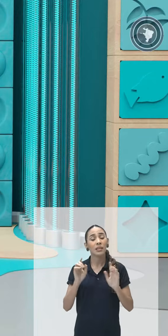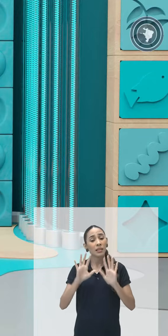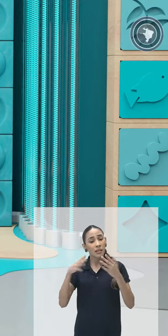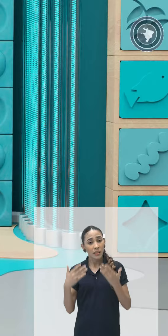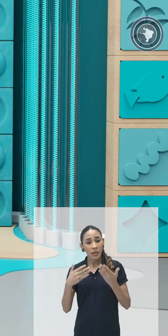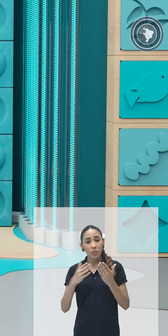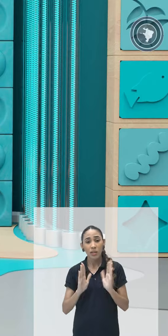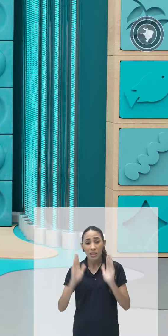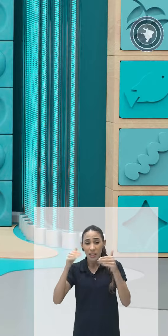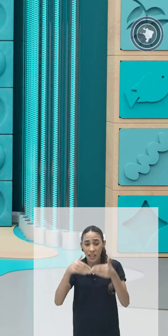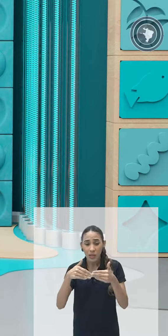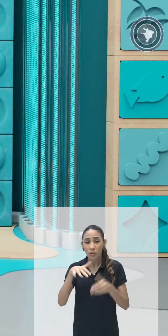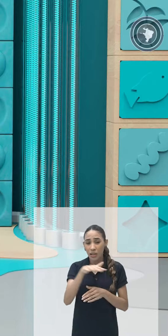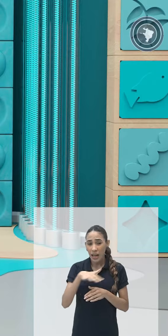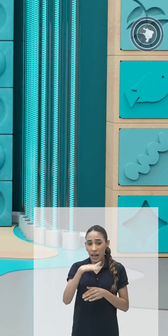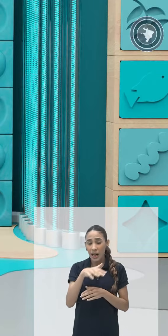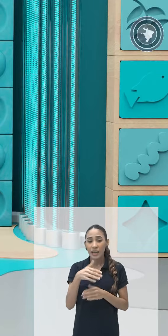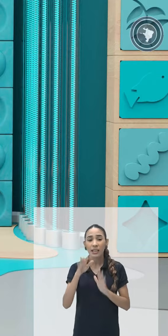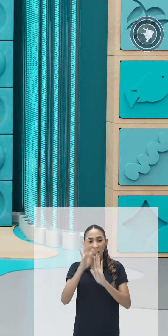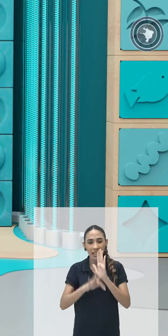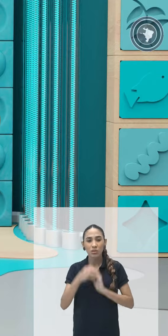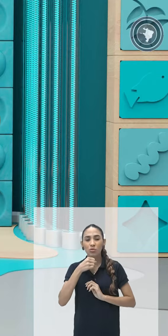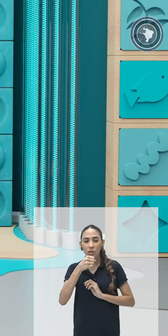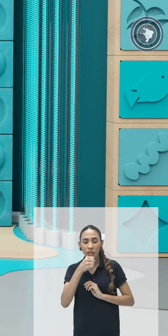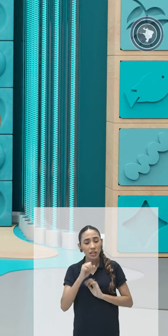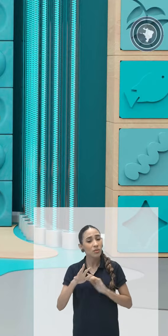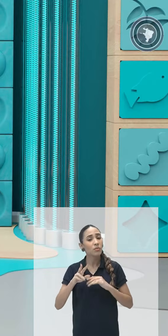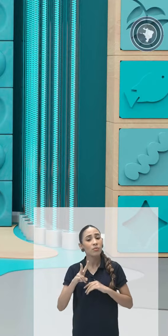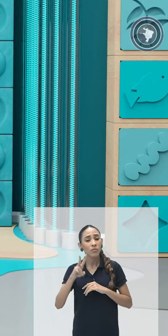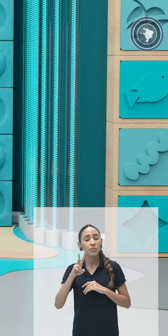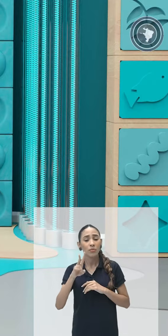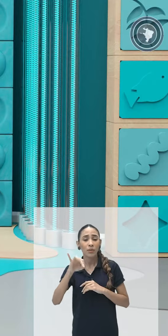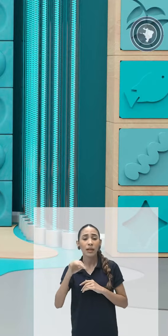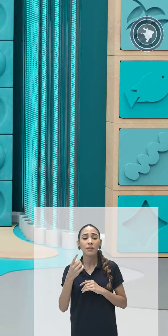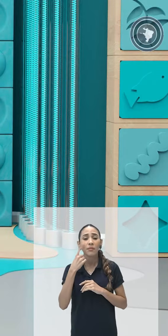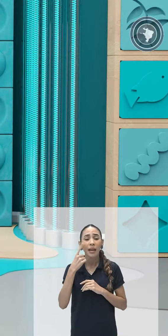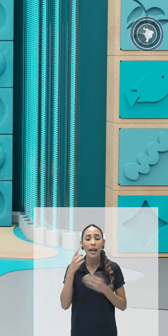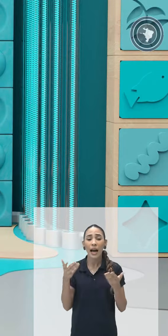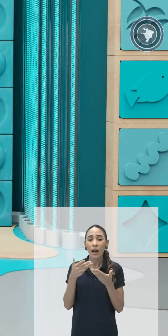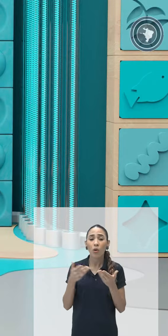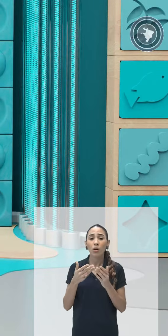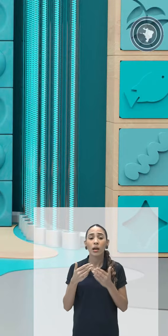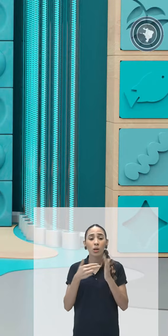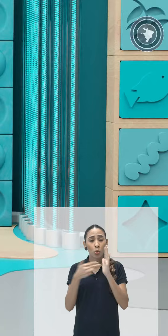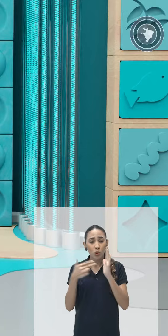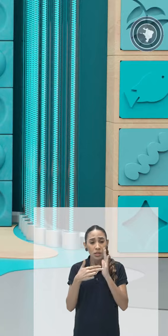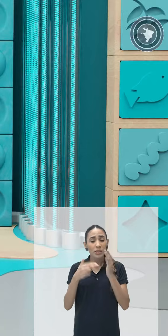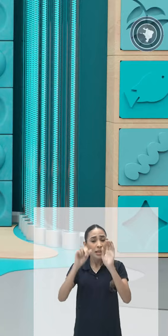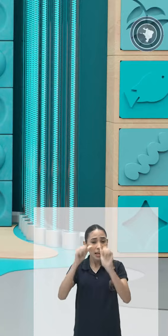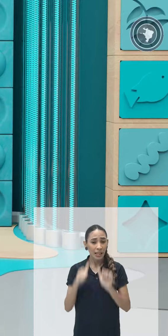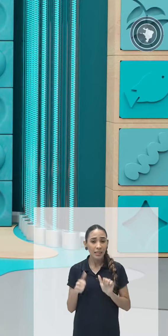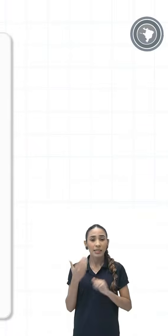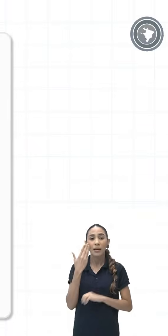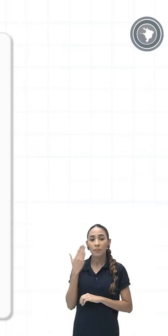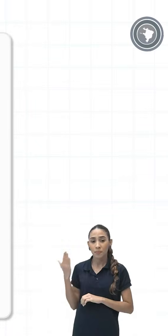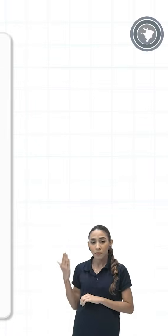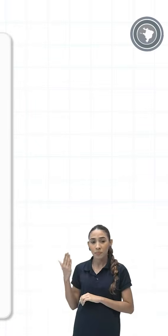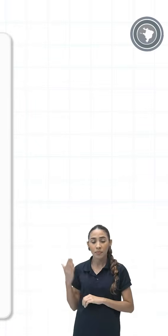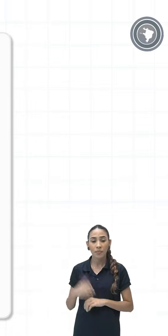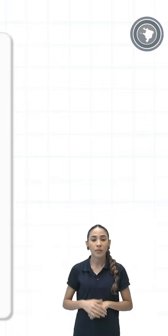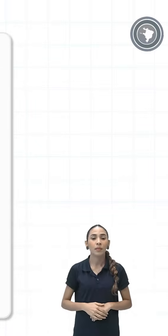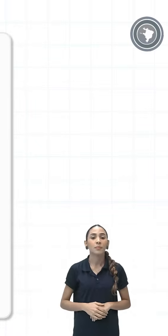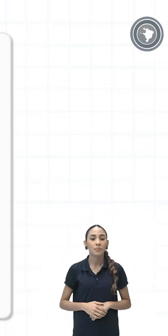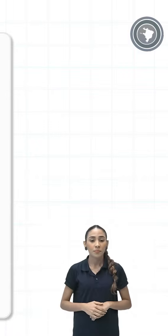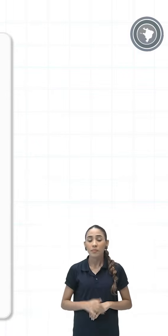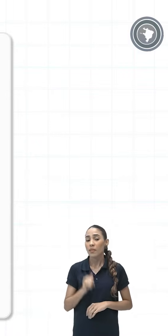universo jornalístico, nós vamos aqui trazer uma notícia para que a gente possa analisar. Colocando a notícia aí para vocês, leiam